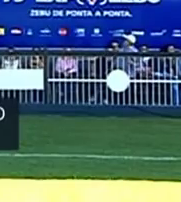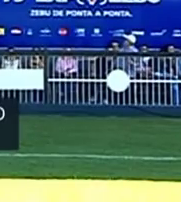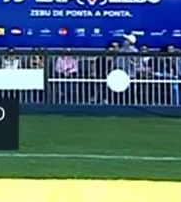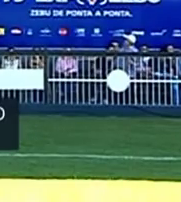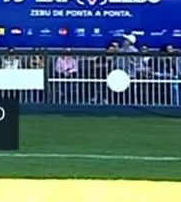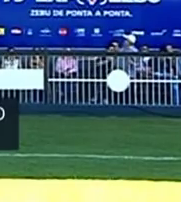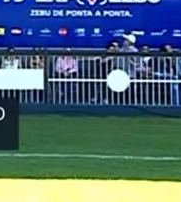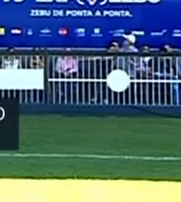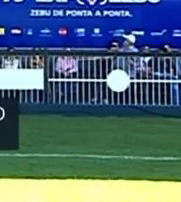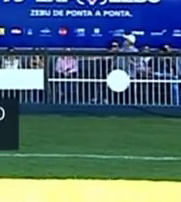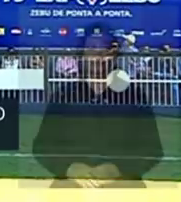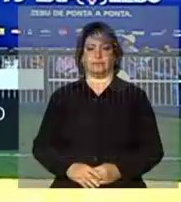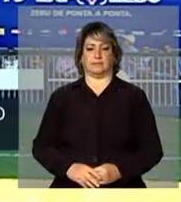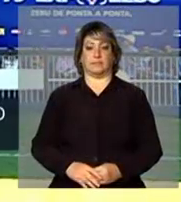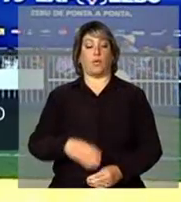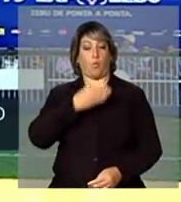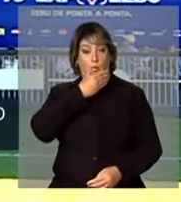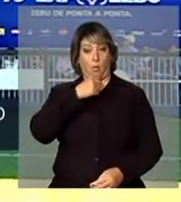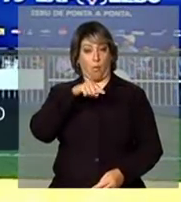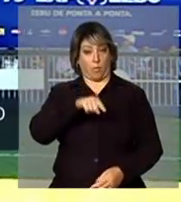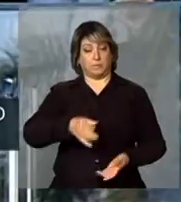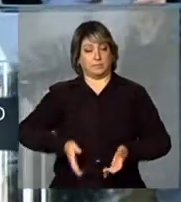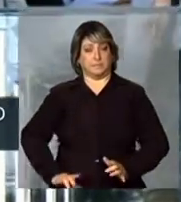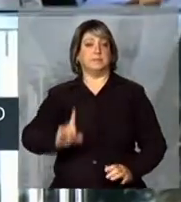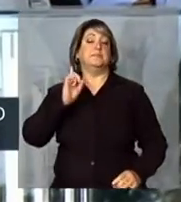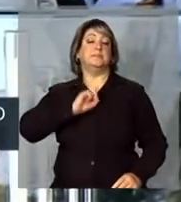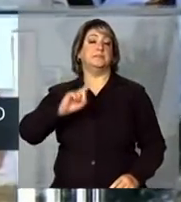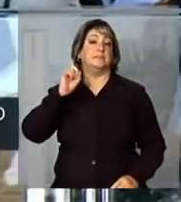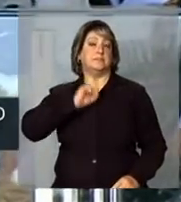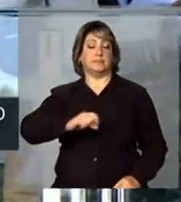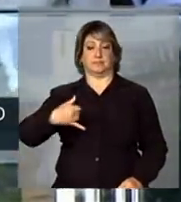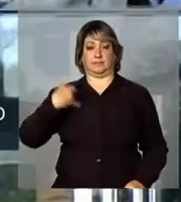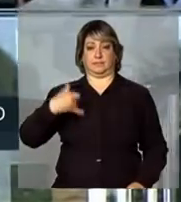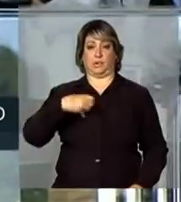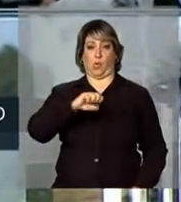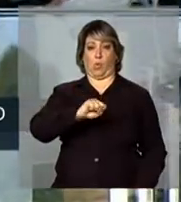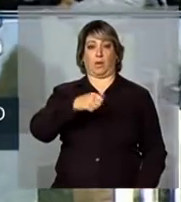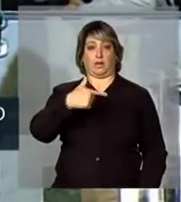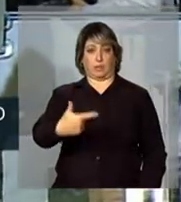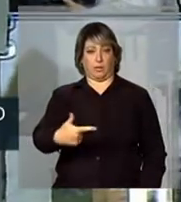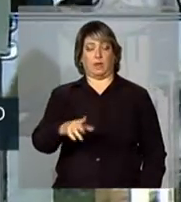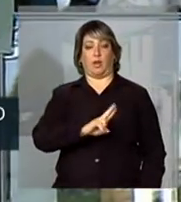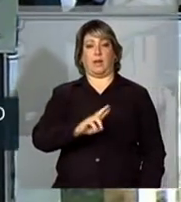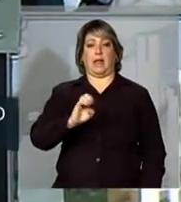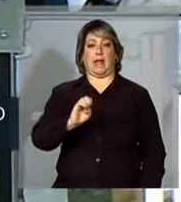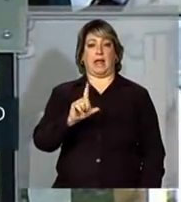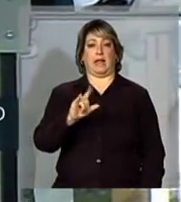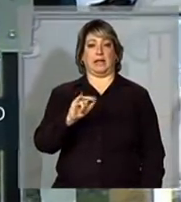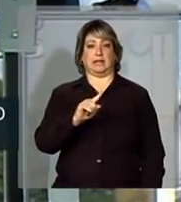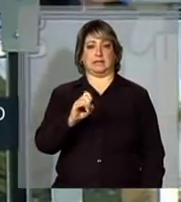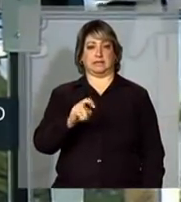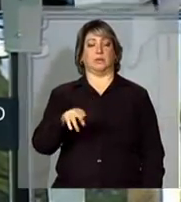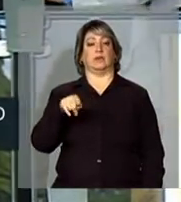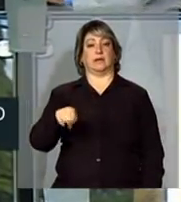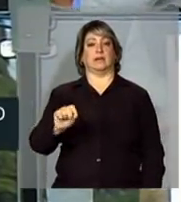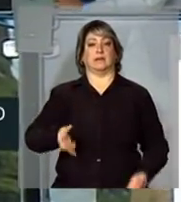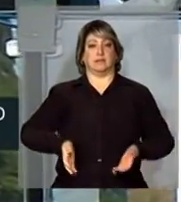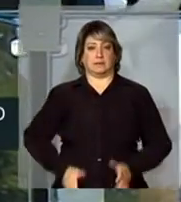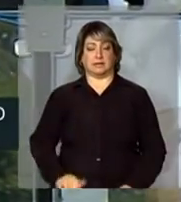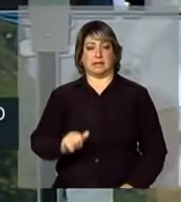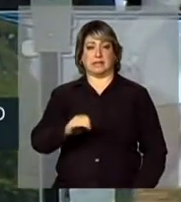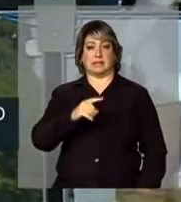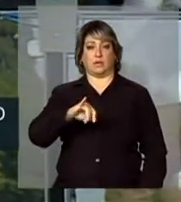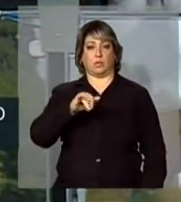O mineiro Eliseu Roberto de Andrade Alves tem 82 anos, é natural de São João del Rei e é